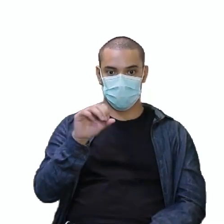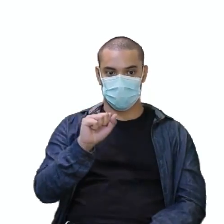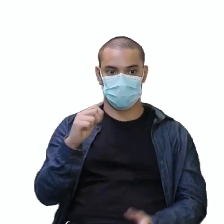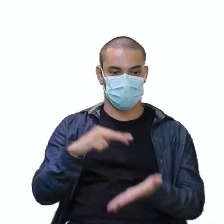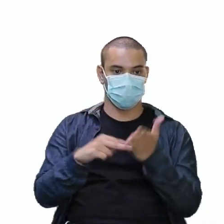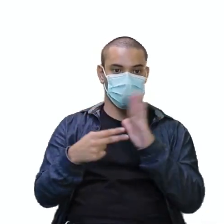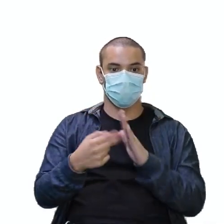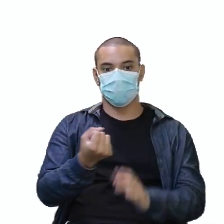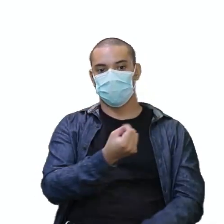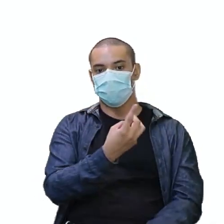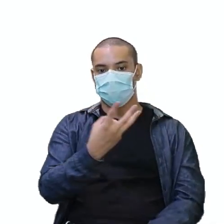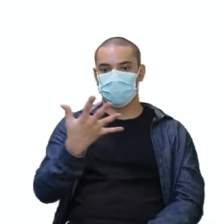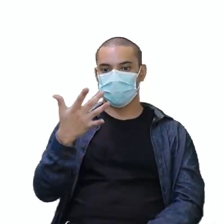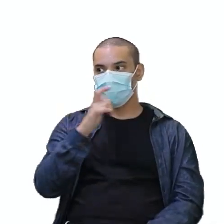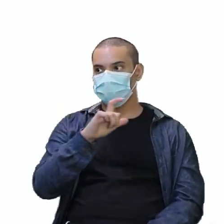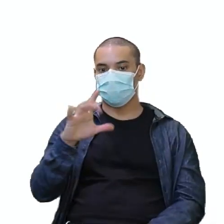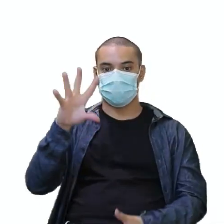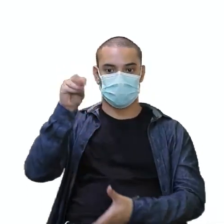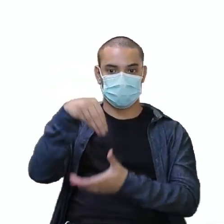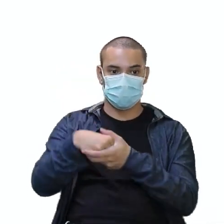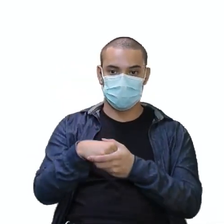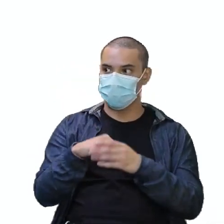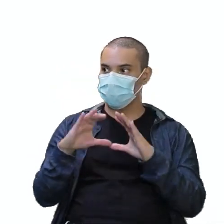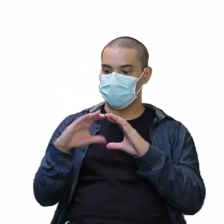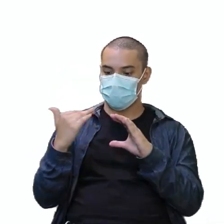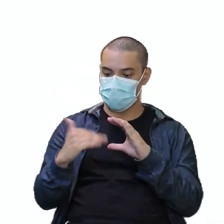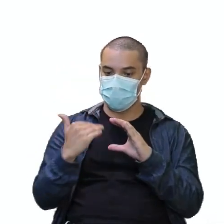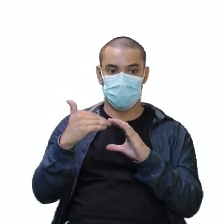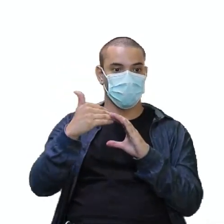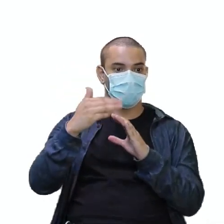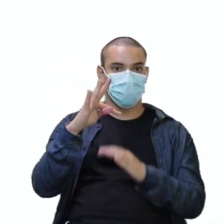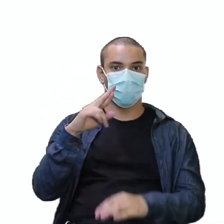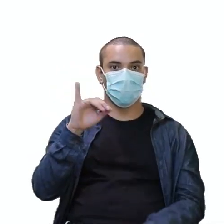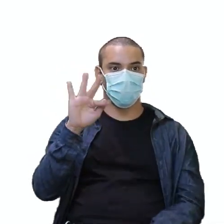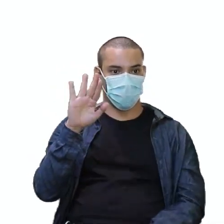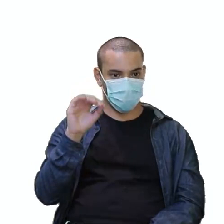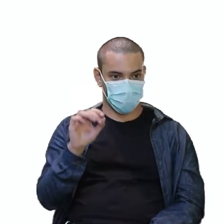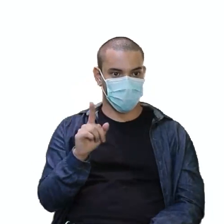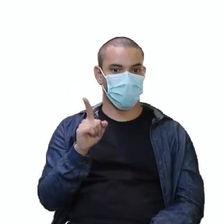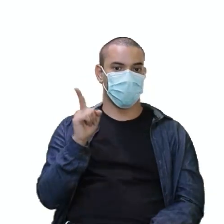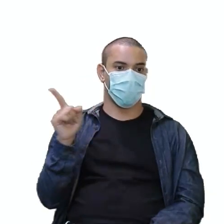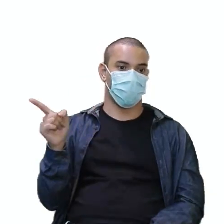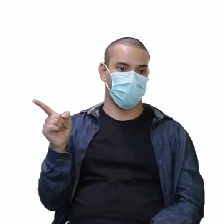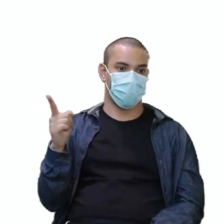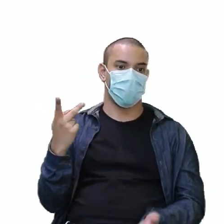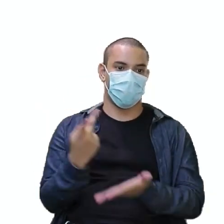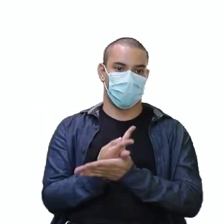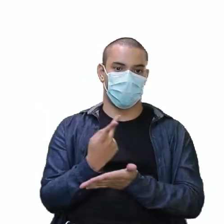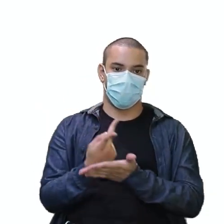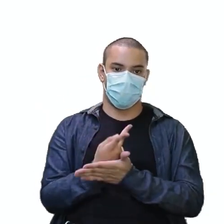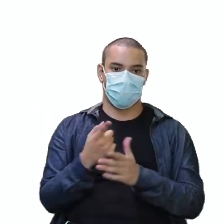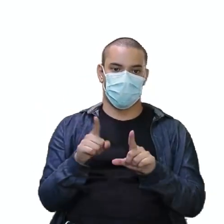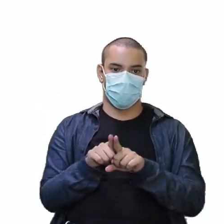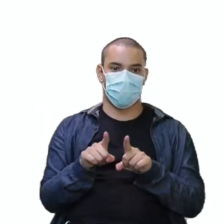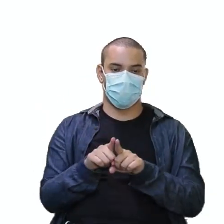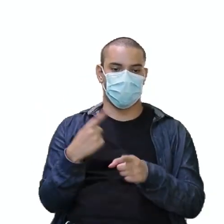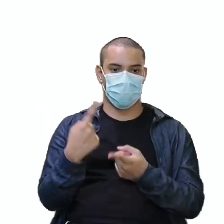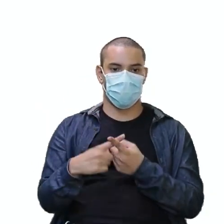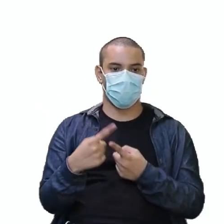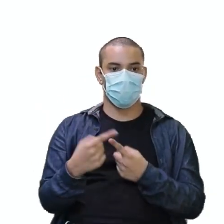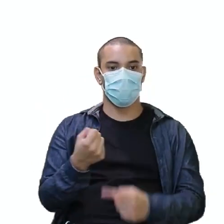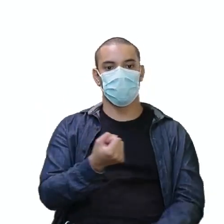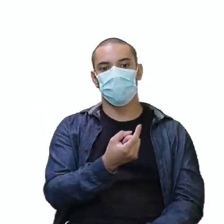de indivíduos encontrados em cada nível trófico. Então, aqui também está o erro, né?